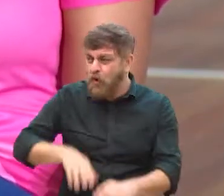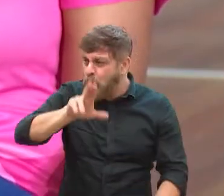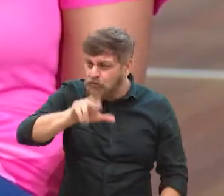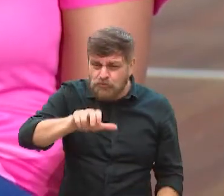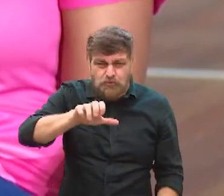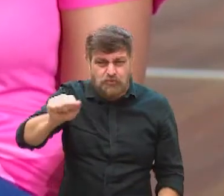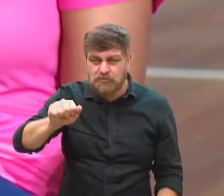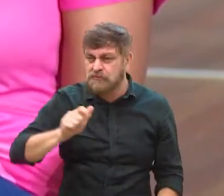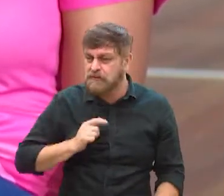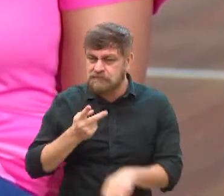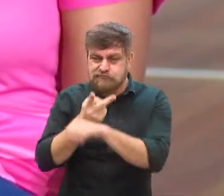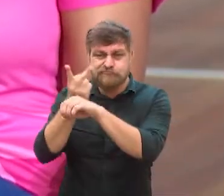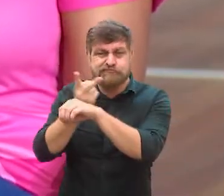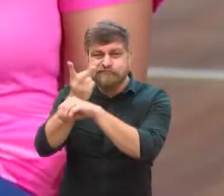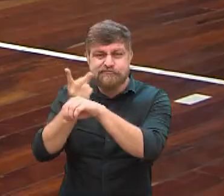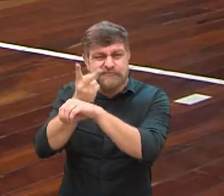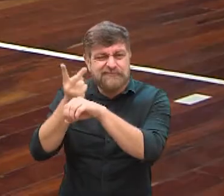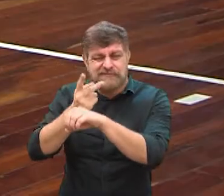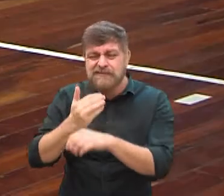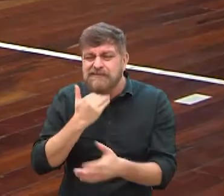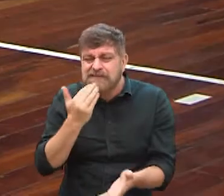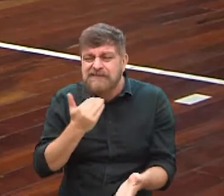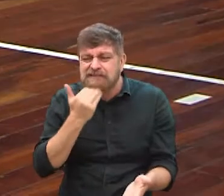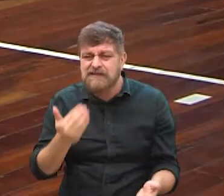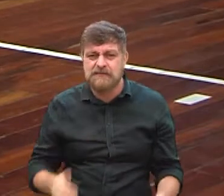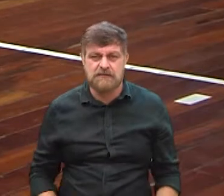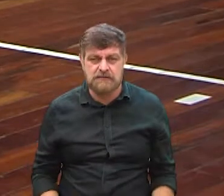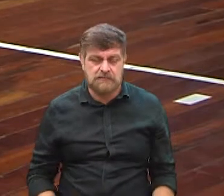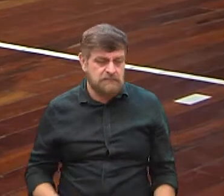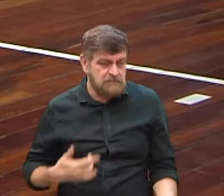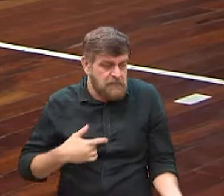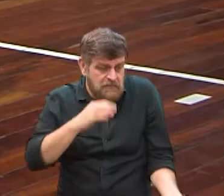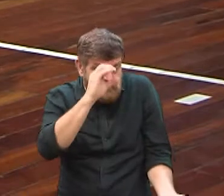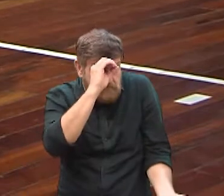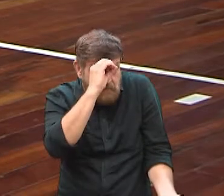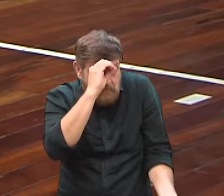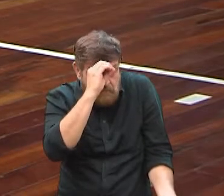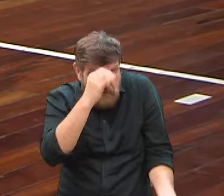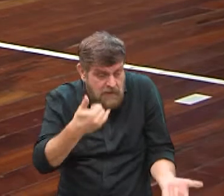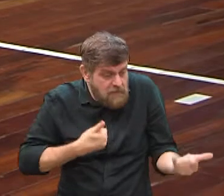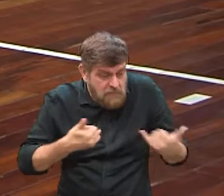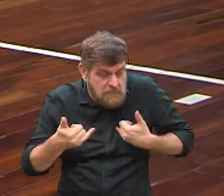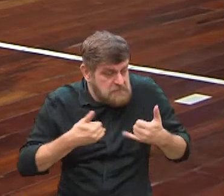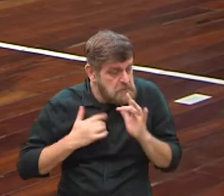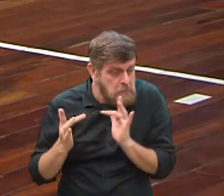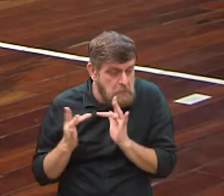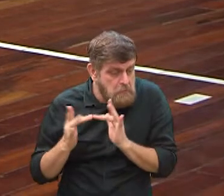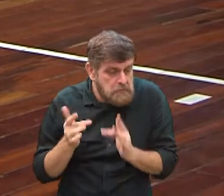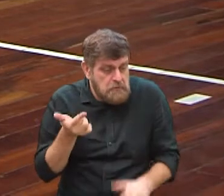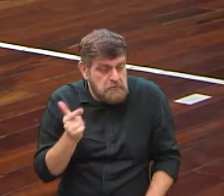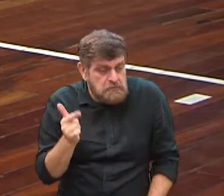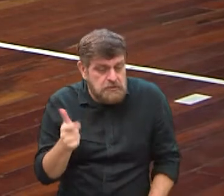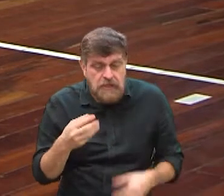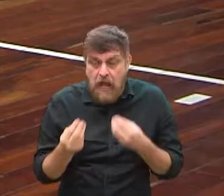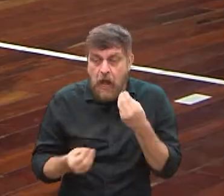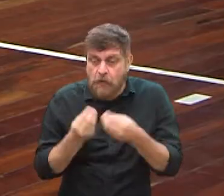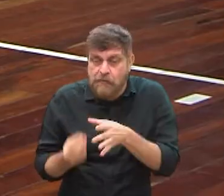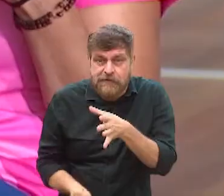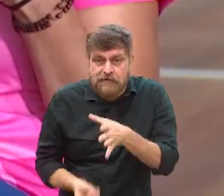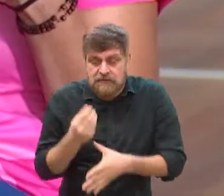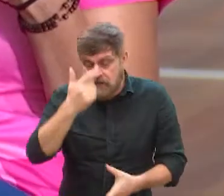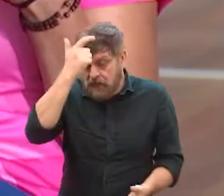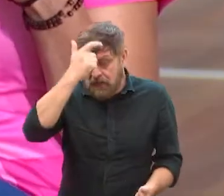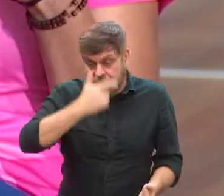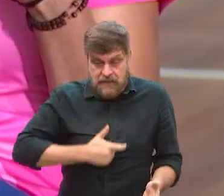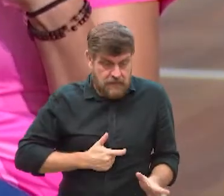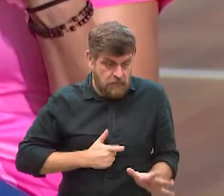peneira, nunca tinha buscado, não Por quê? tinha. Por não saber mesmo, não tinha contato, eu não sabia como chega pra gente, né, pra